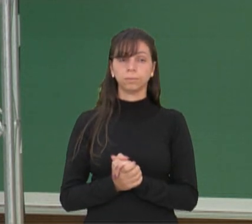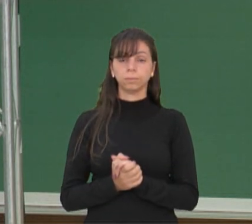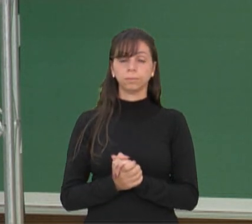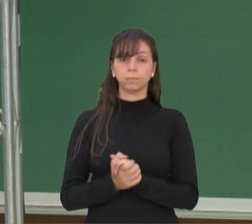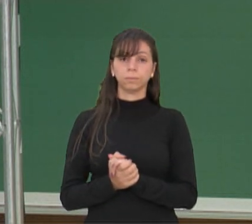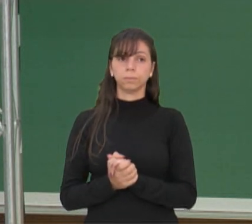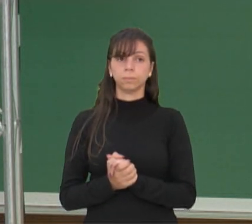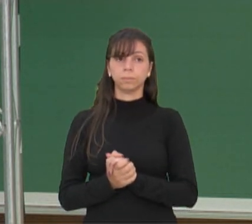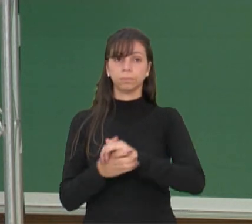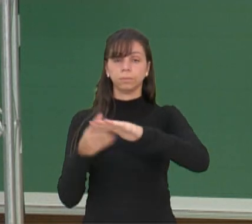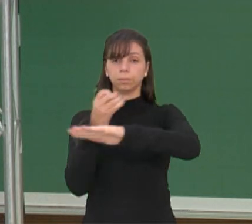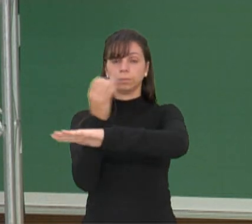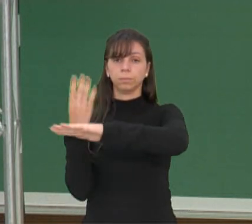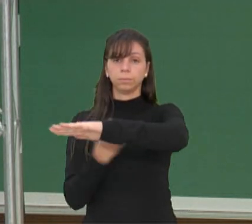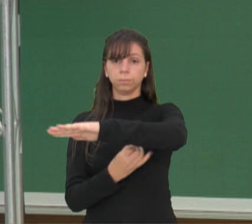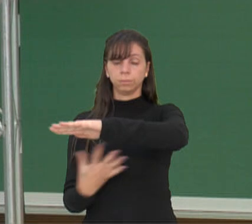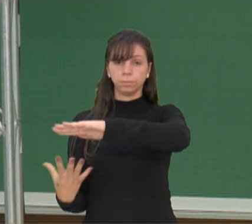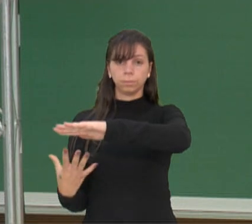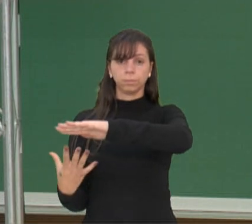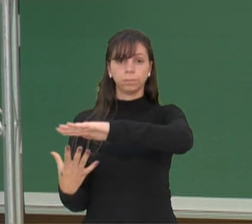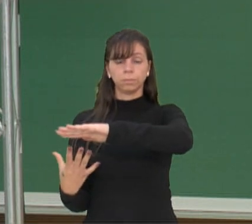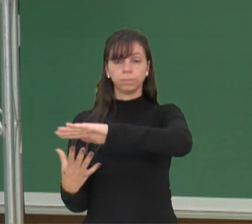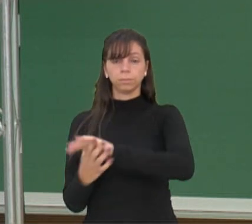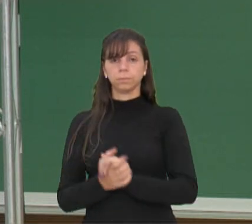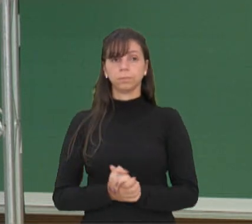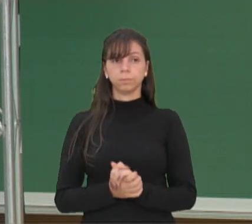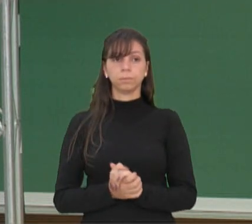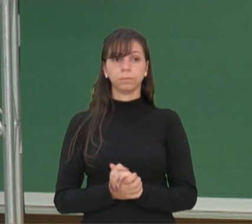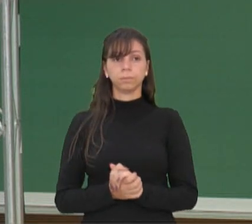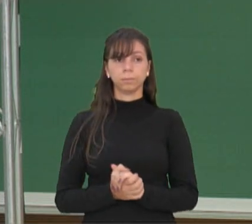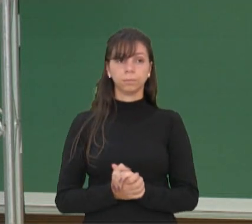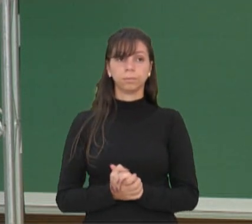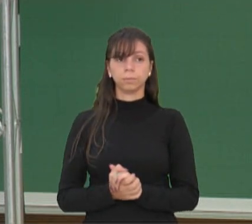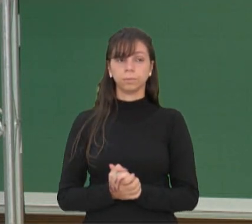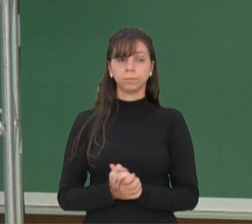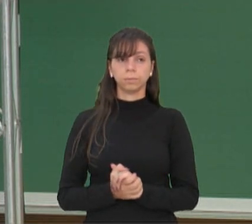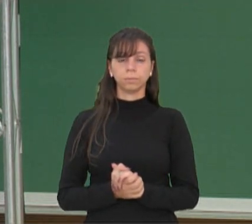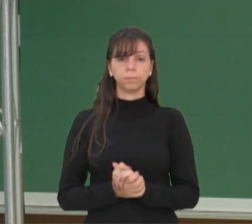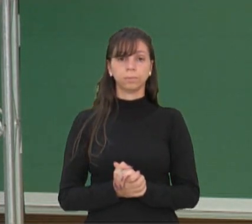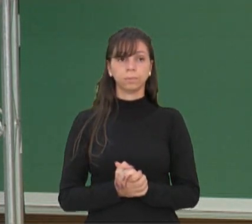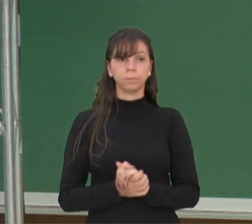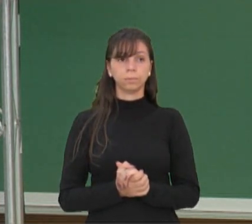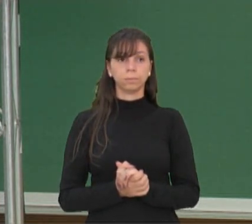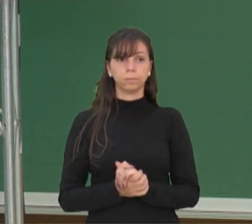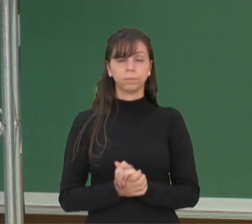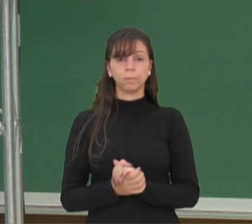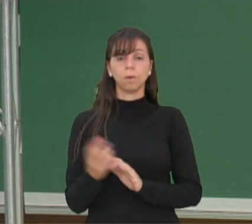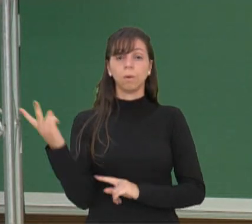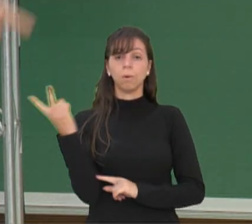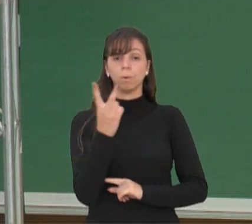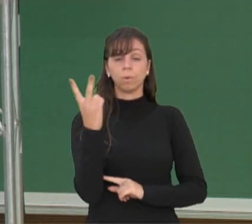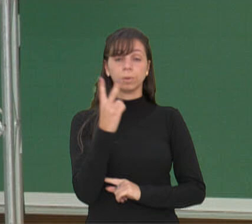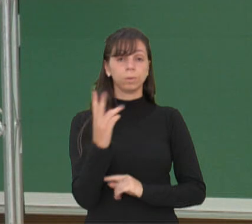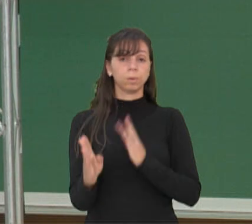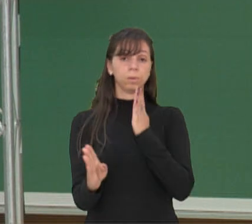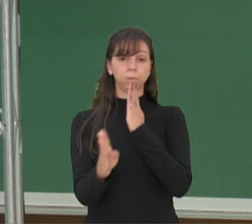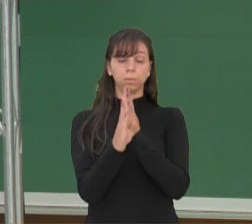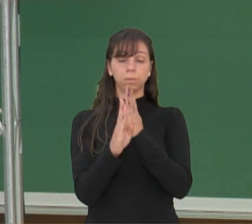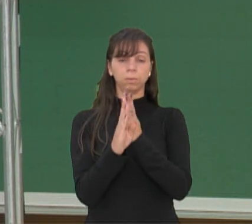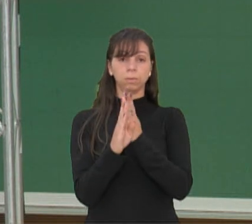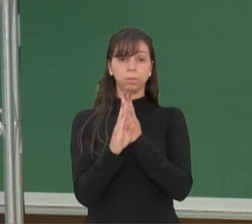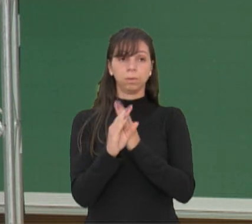transformando em fração, o 0,32 é 8,25. E efetuando as operações, eu cheguei exatamente no mesmo resultado.